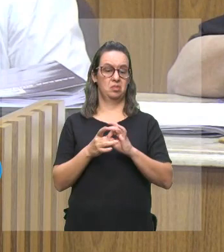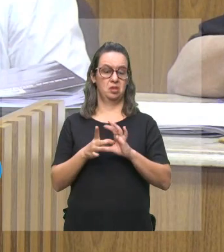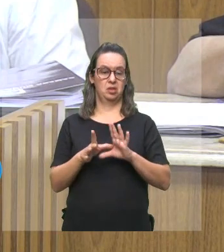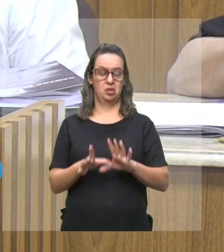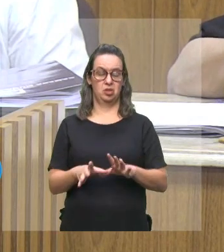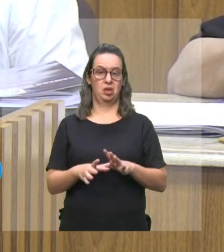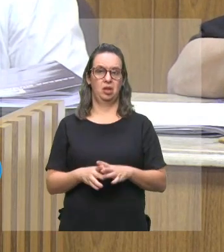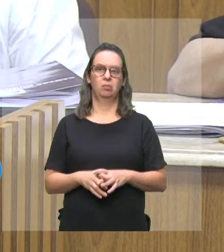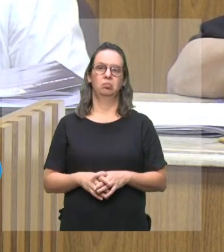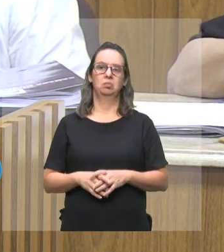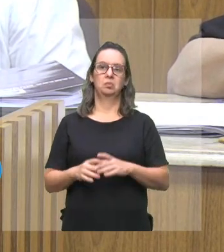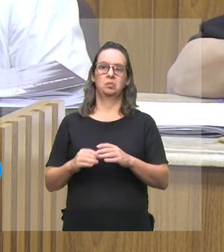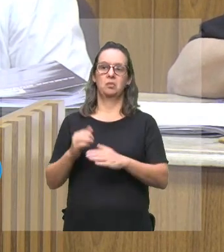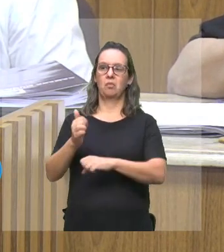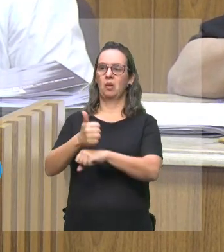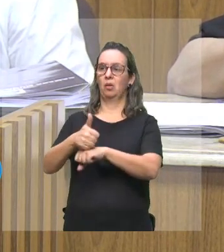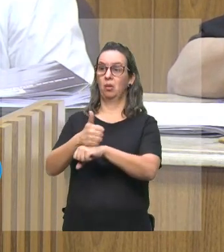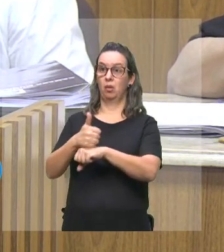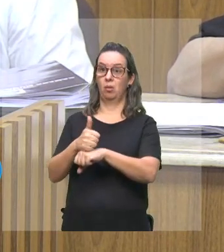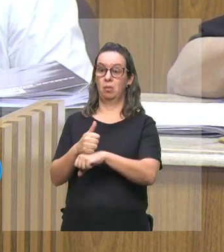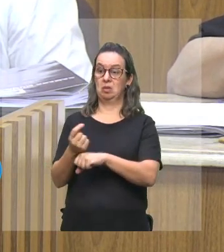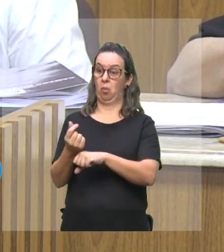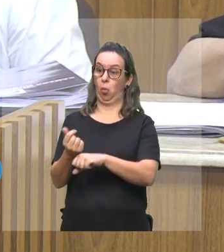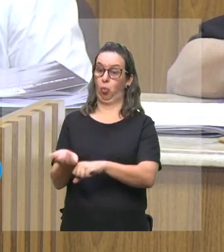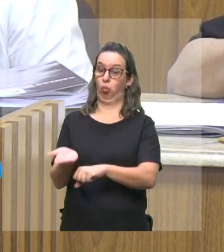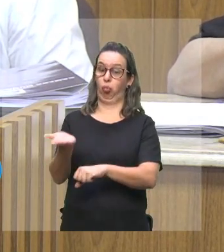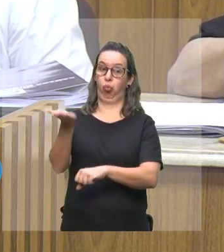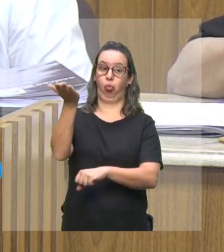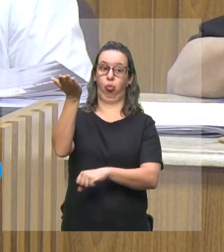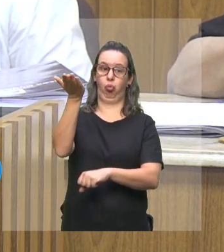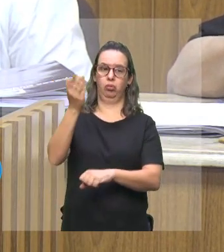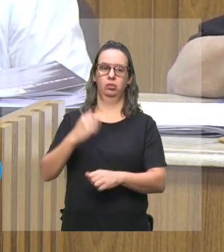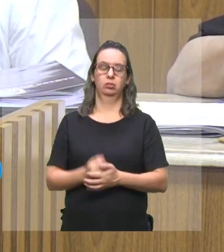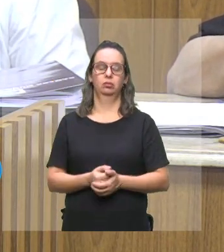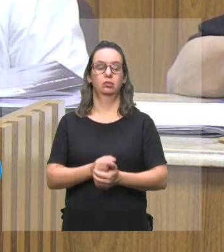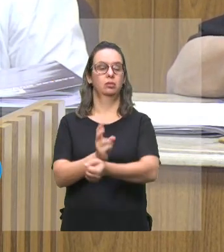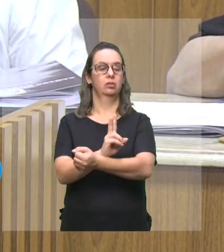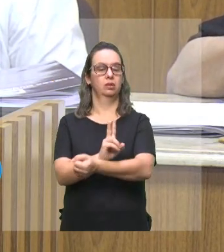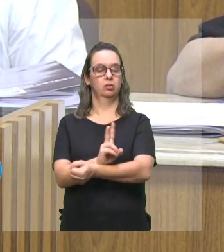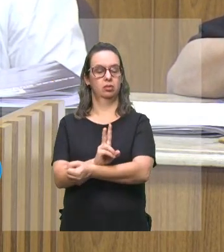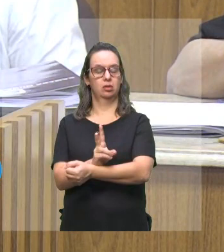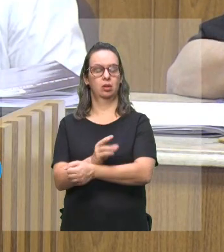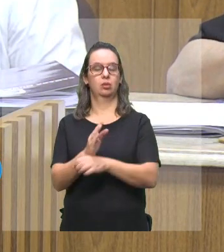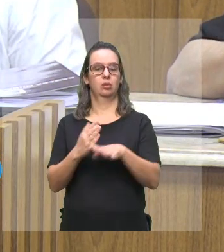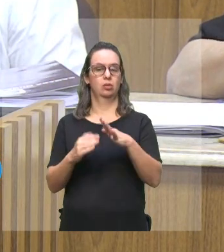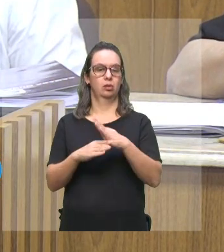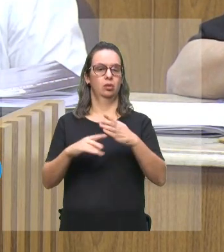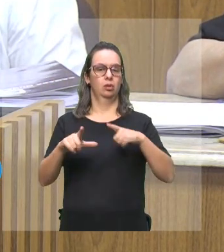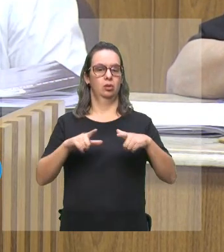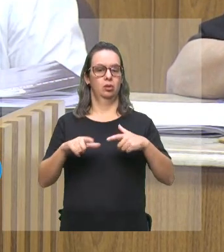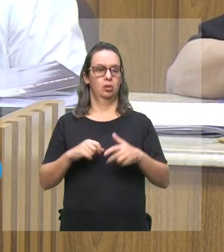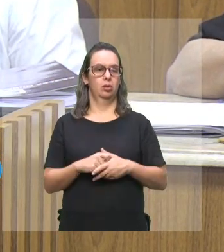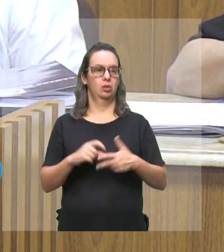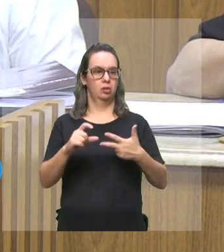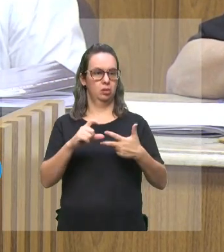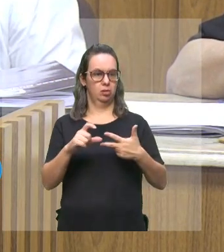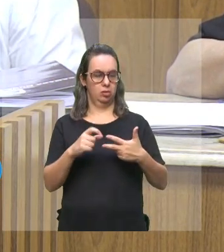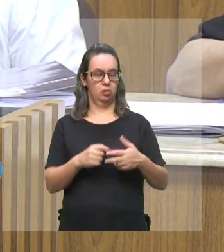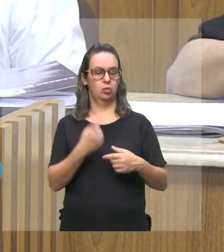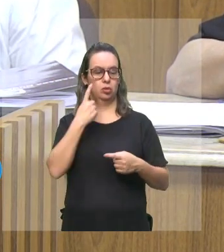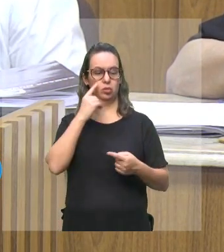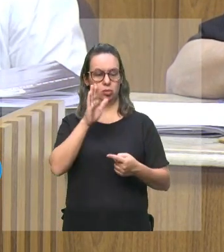superfaturadas, fiscalizar e controlar diretamente os atos do Poder Executivo, inclusive da